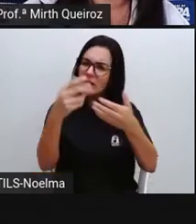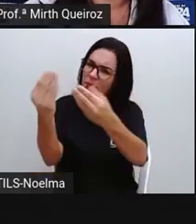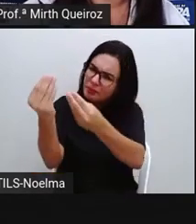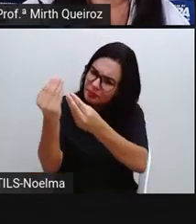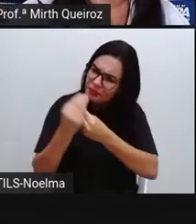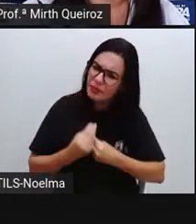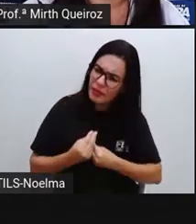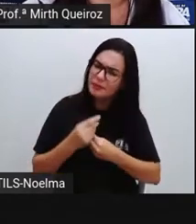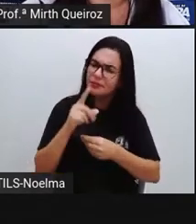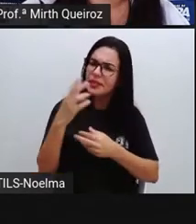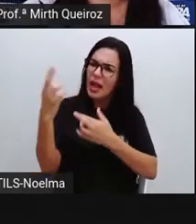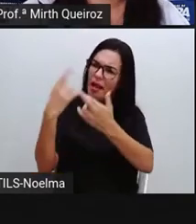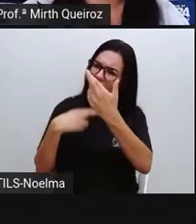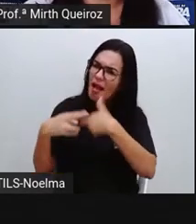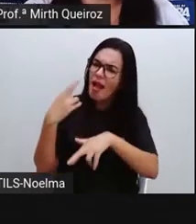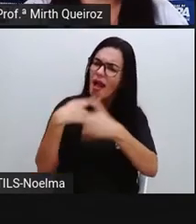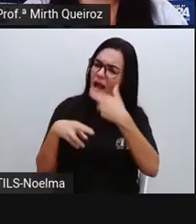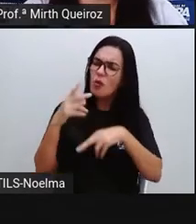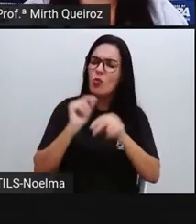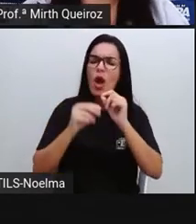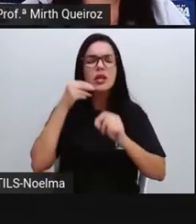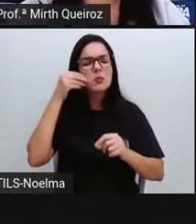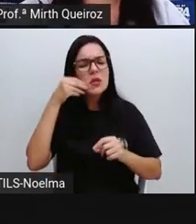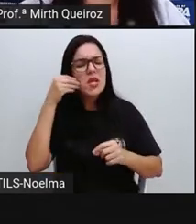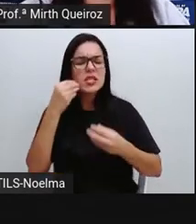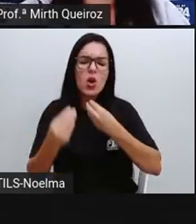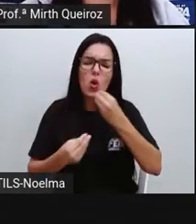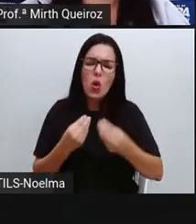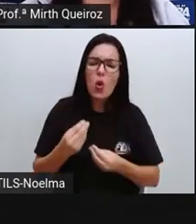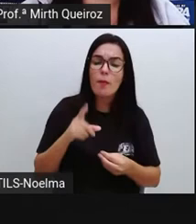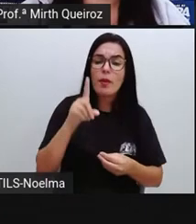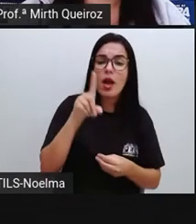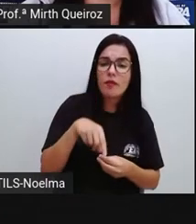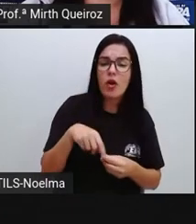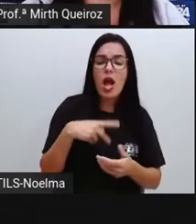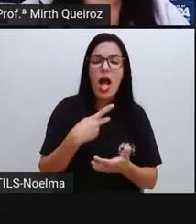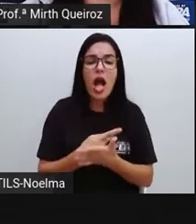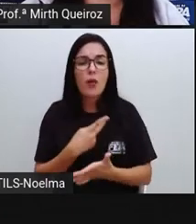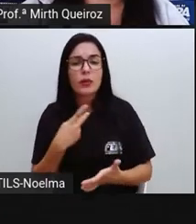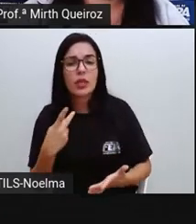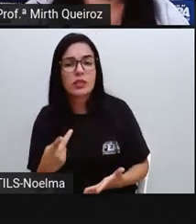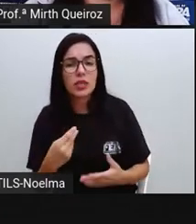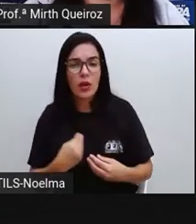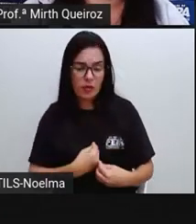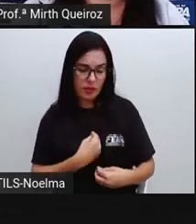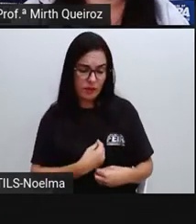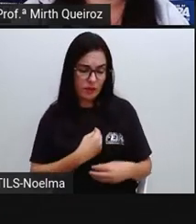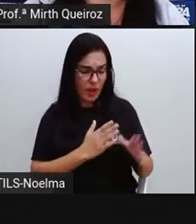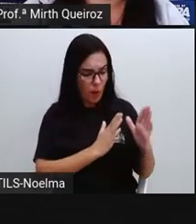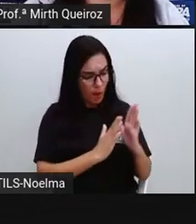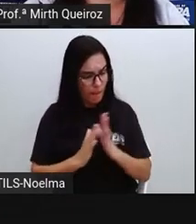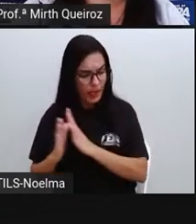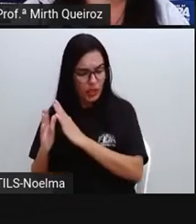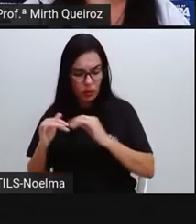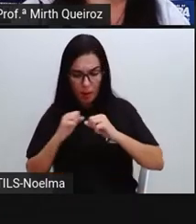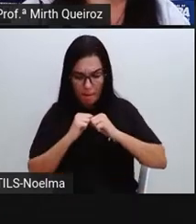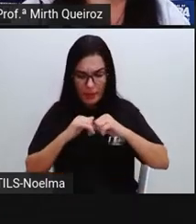relate sobre essa experiência, né? Neste período que a gente viveu aí de